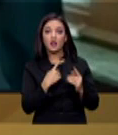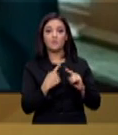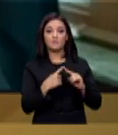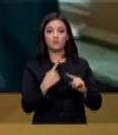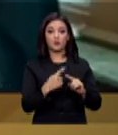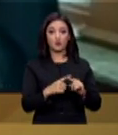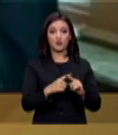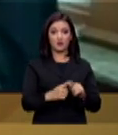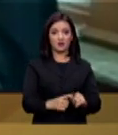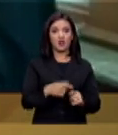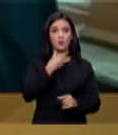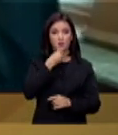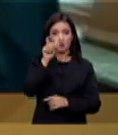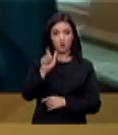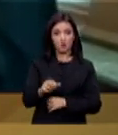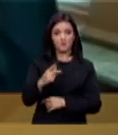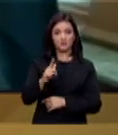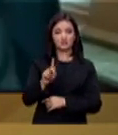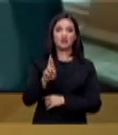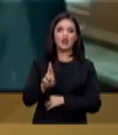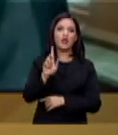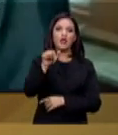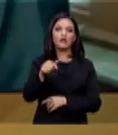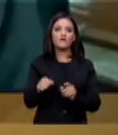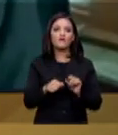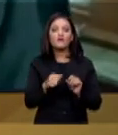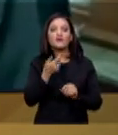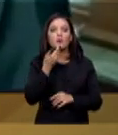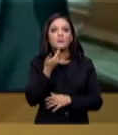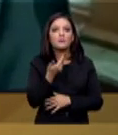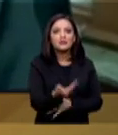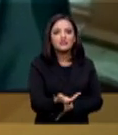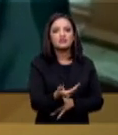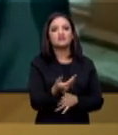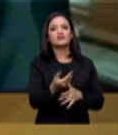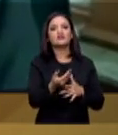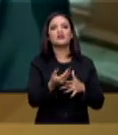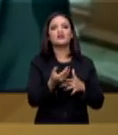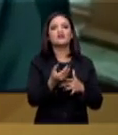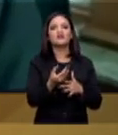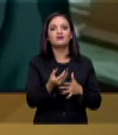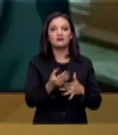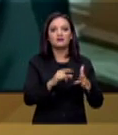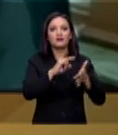da República é o requerente da declaração de